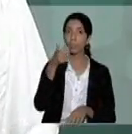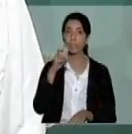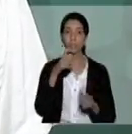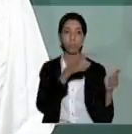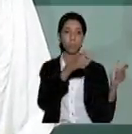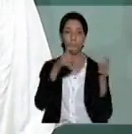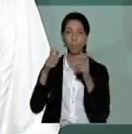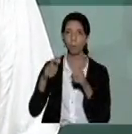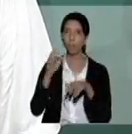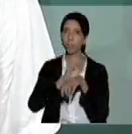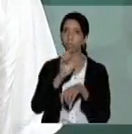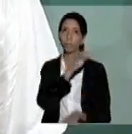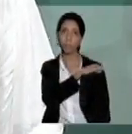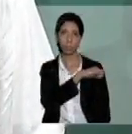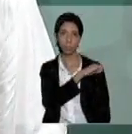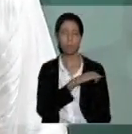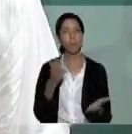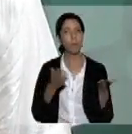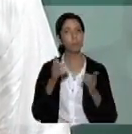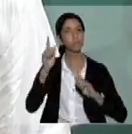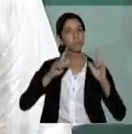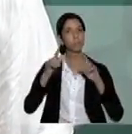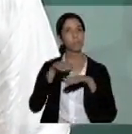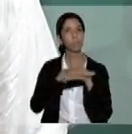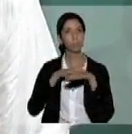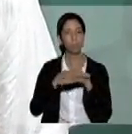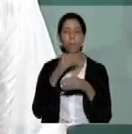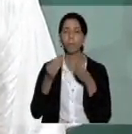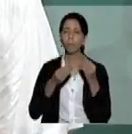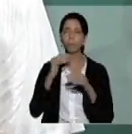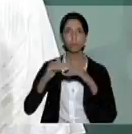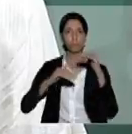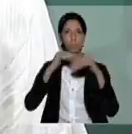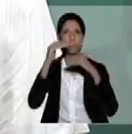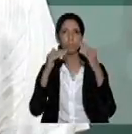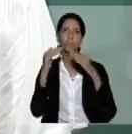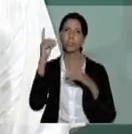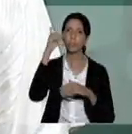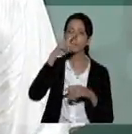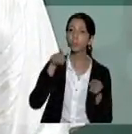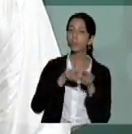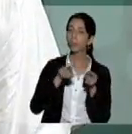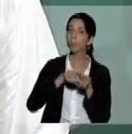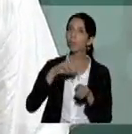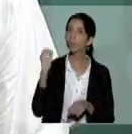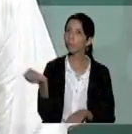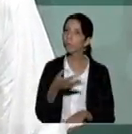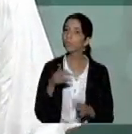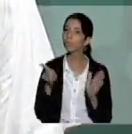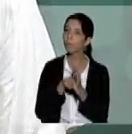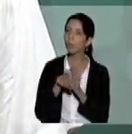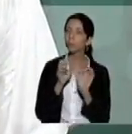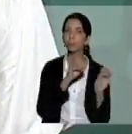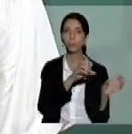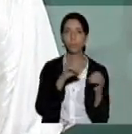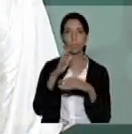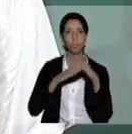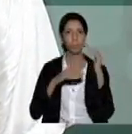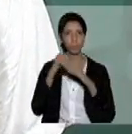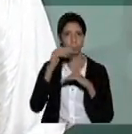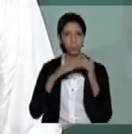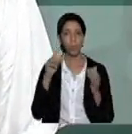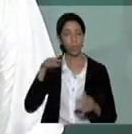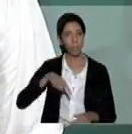15 unidades no estado. No programa de hoje, vamos conversar sobre os avanços, desafios e inovações da educação